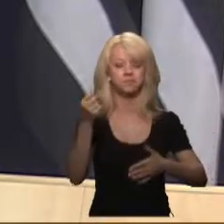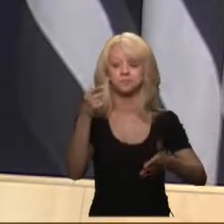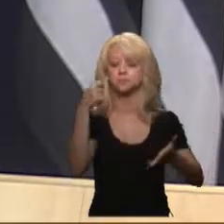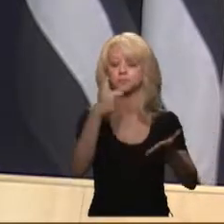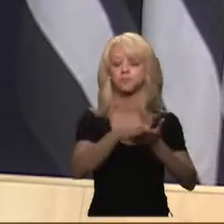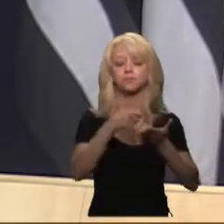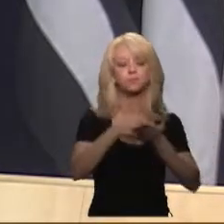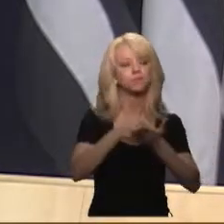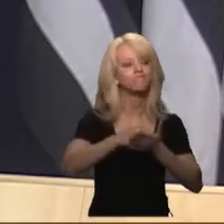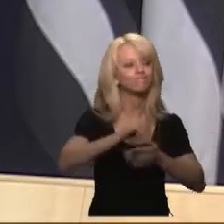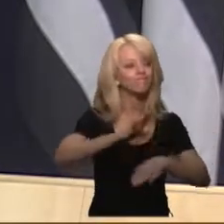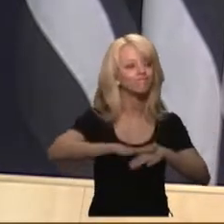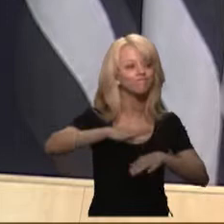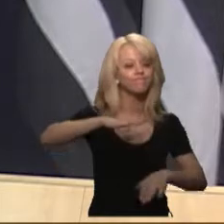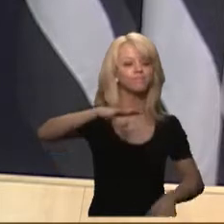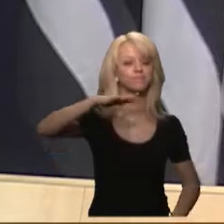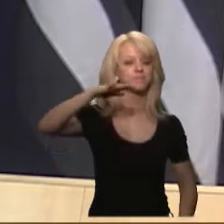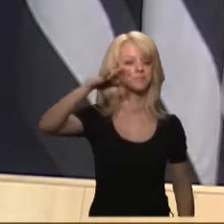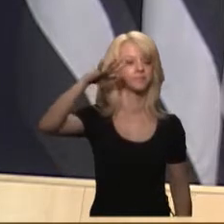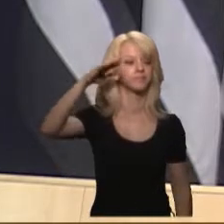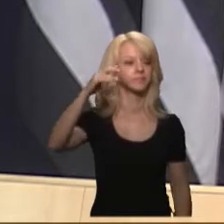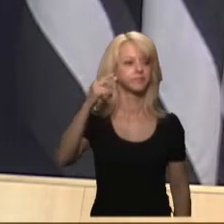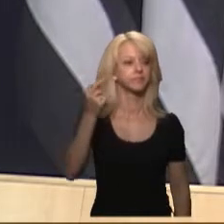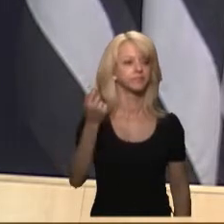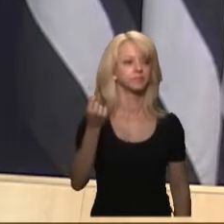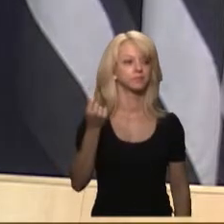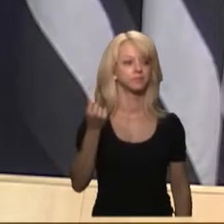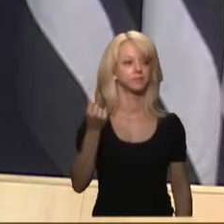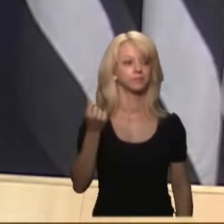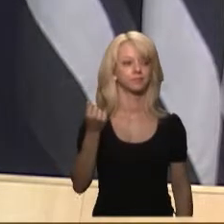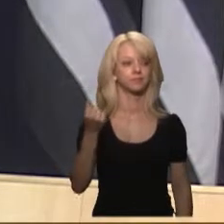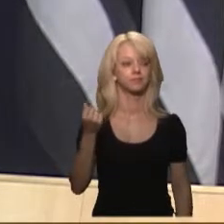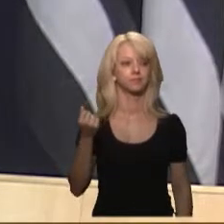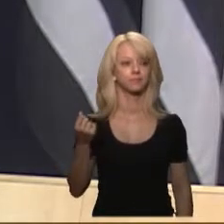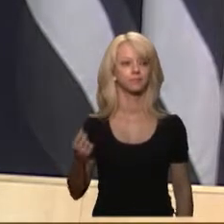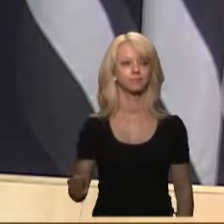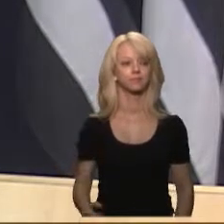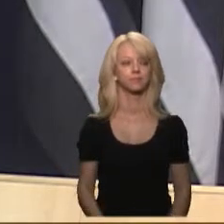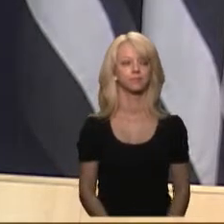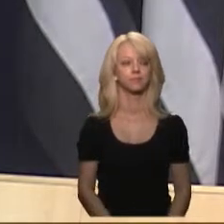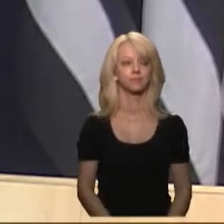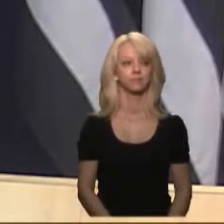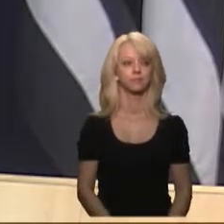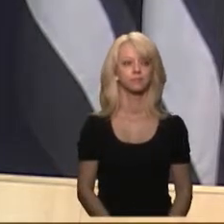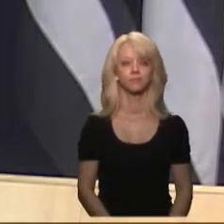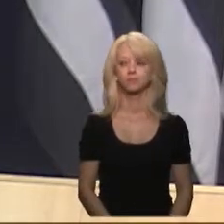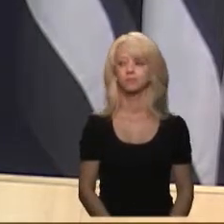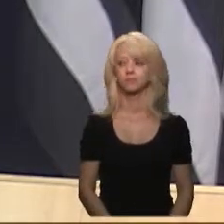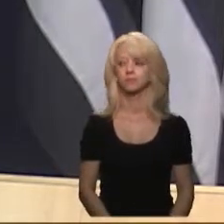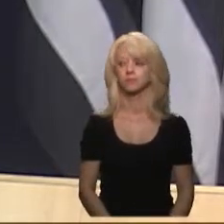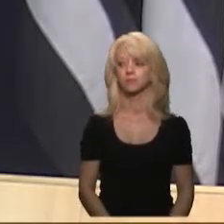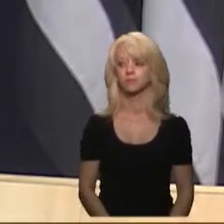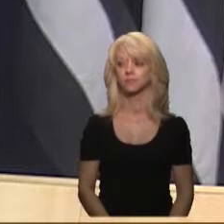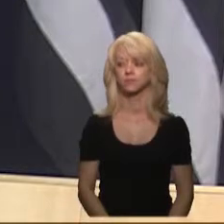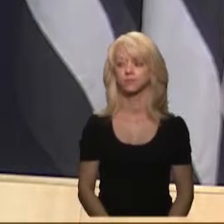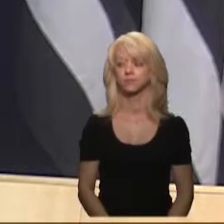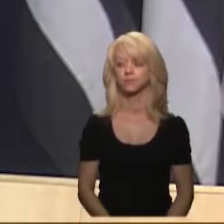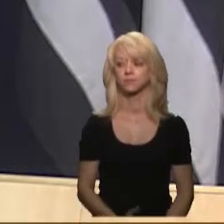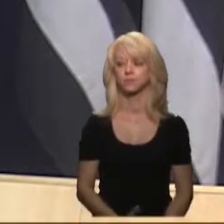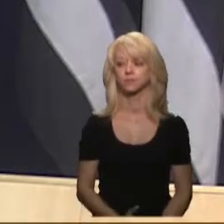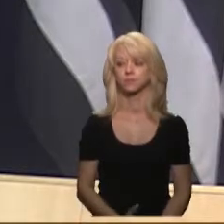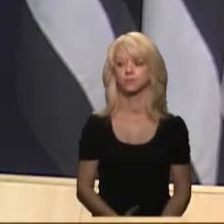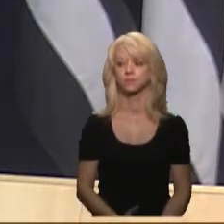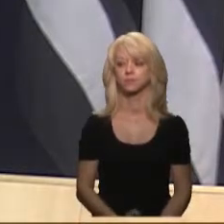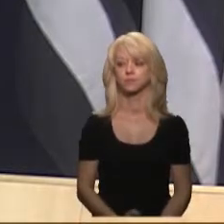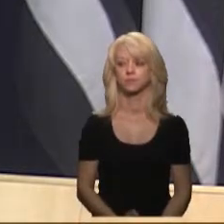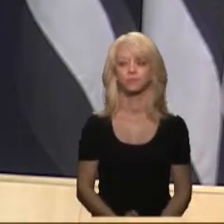quantas vezes essas pessoas pagaram esse recurso para essas empresas e não foram chamadas para trabalhar? Porque nós sabemos muito